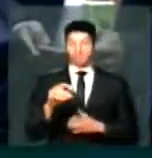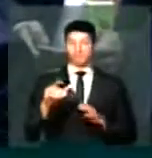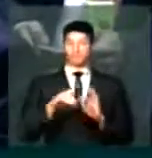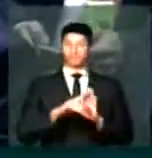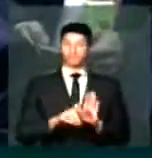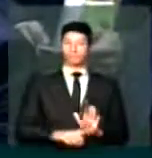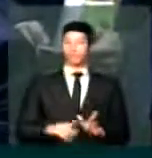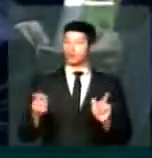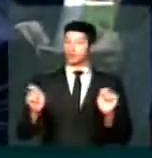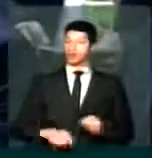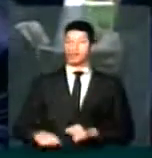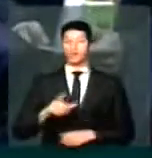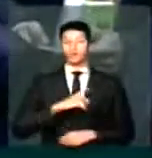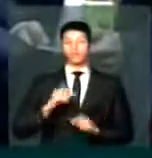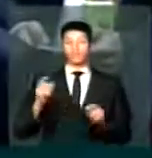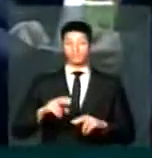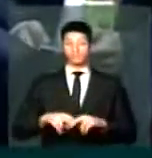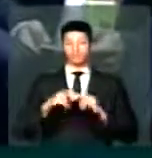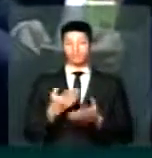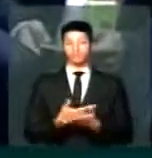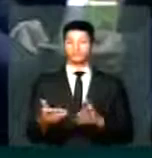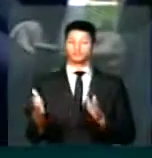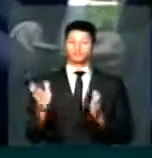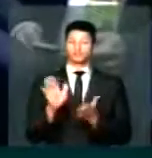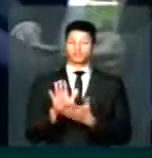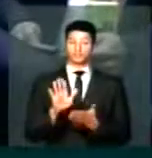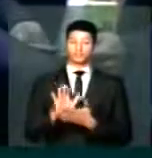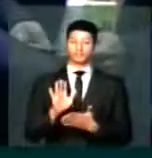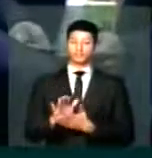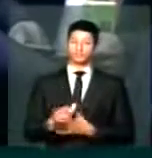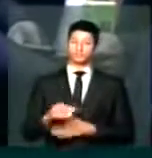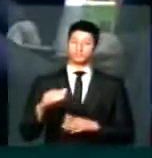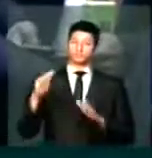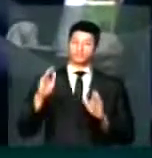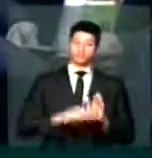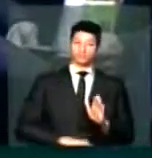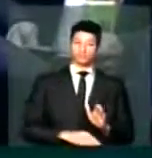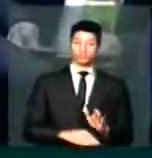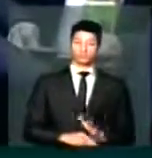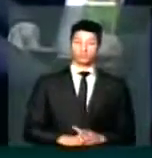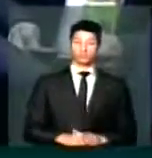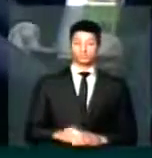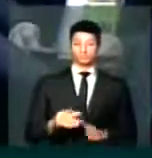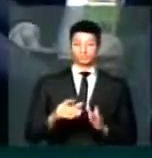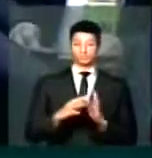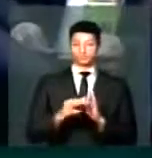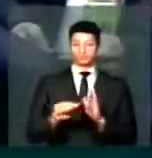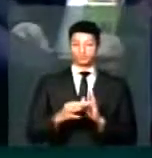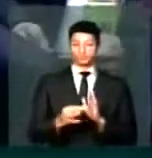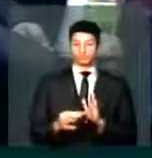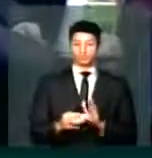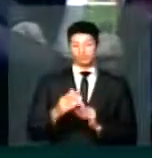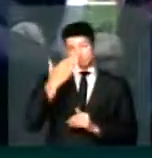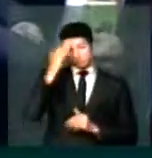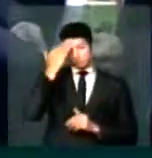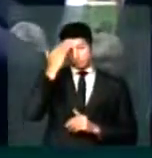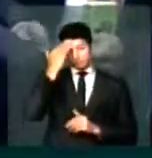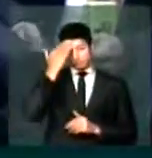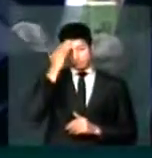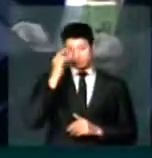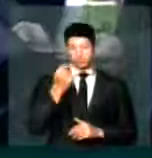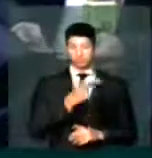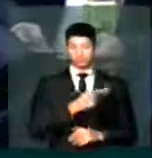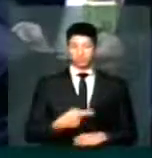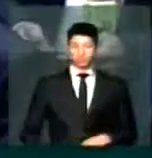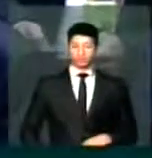lista deveria ter, porque por isso estamos propondo a supressão desse artigo. E entendemos, senhor